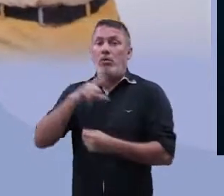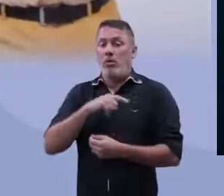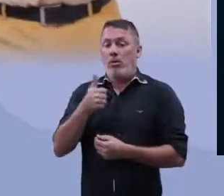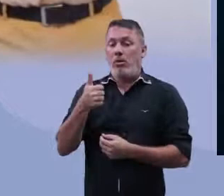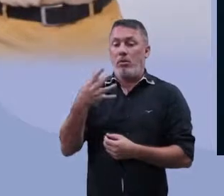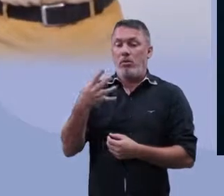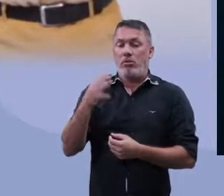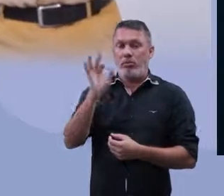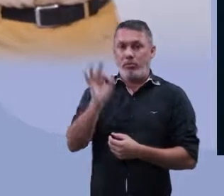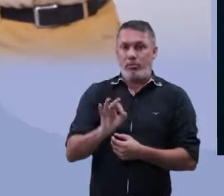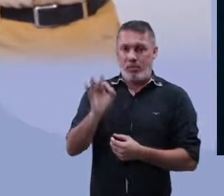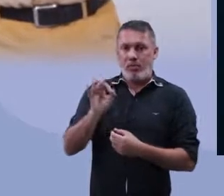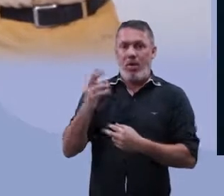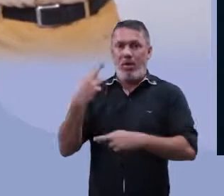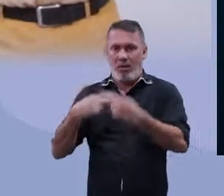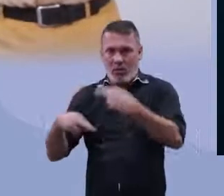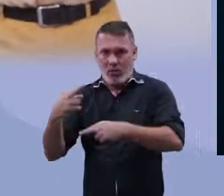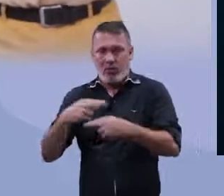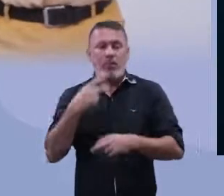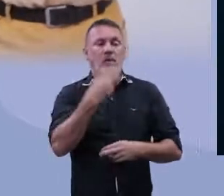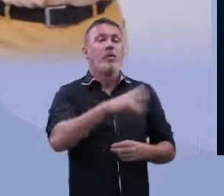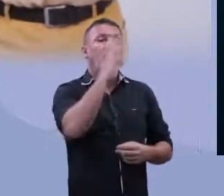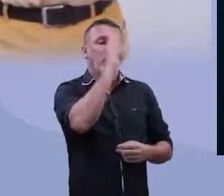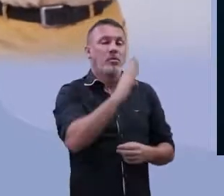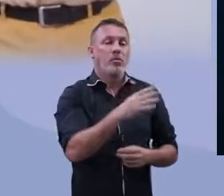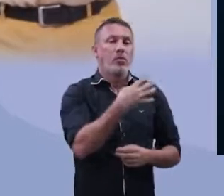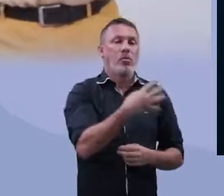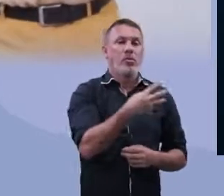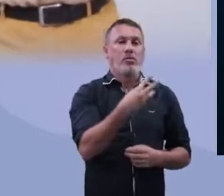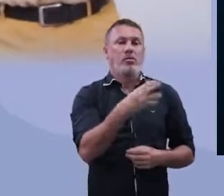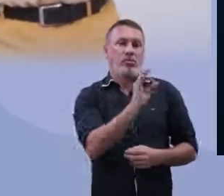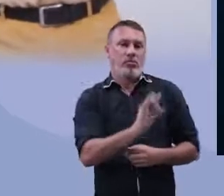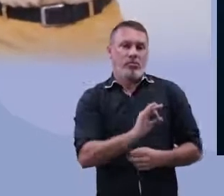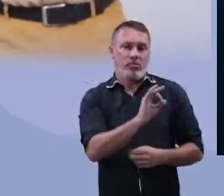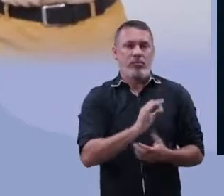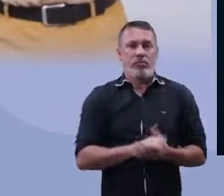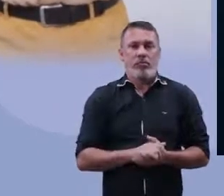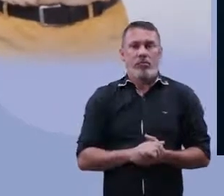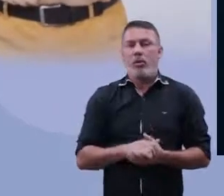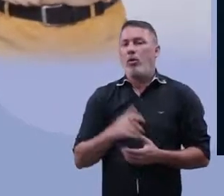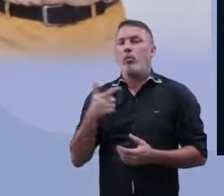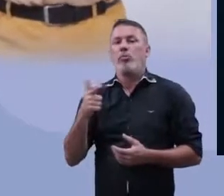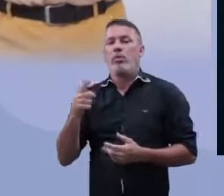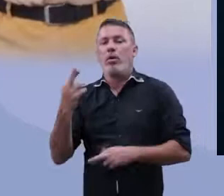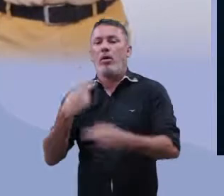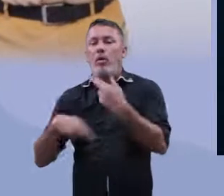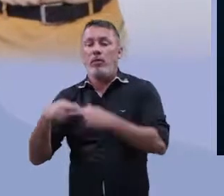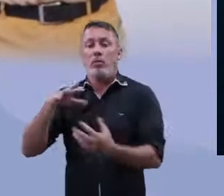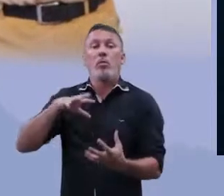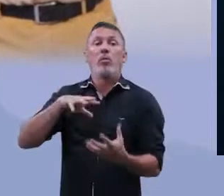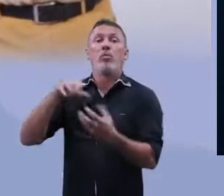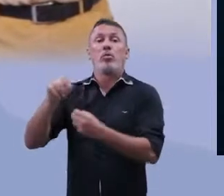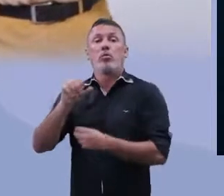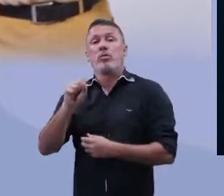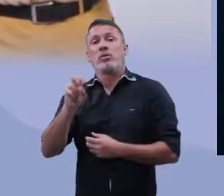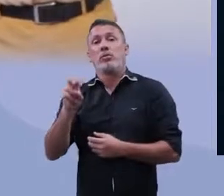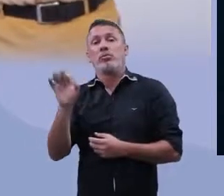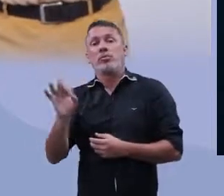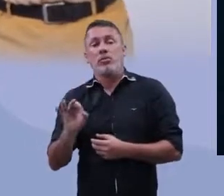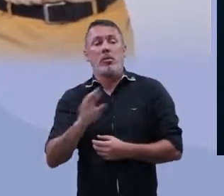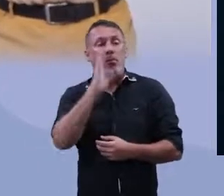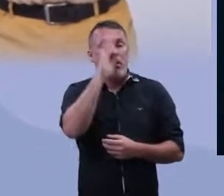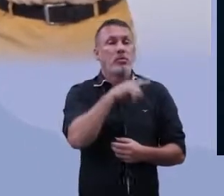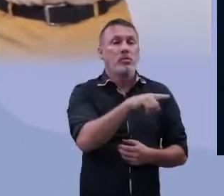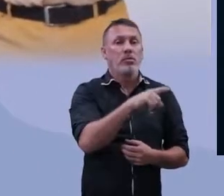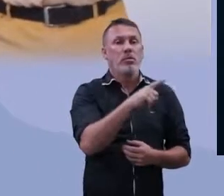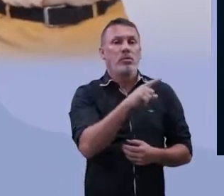de renováveis, o Brasil encontra-se em 43%. Já nas não renováveis, o mundo tem 85%,